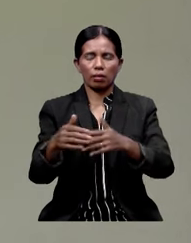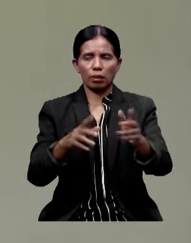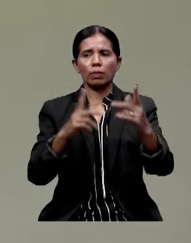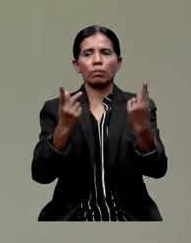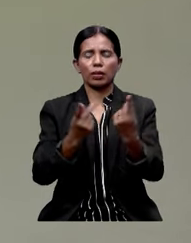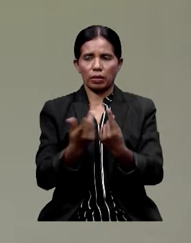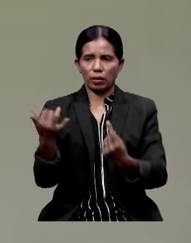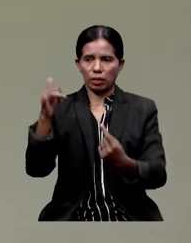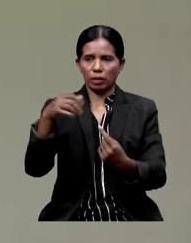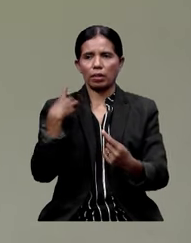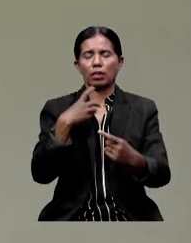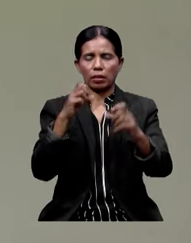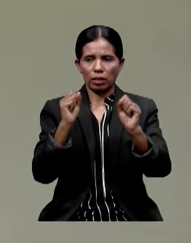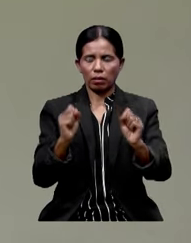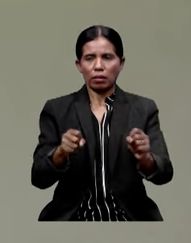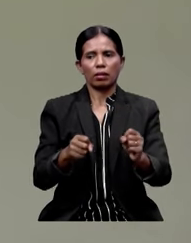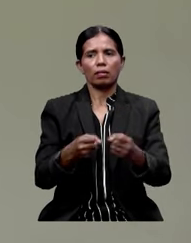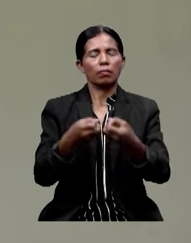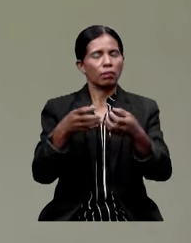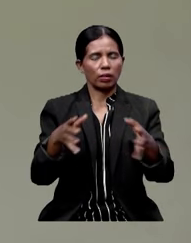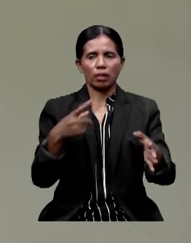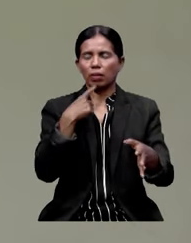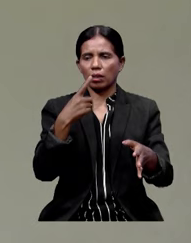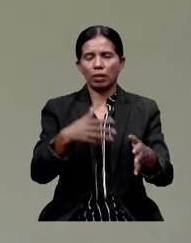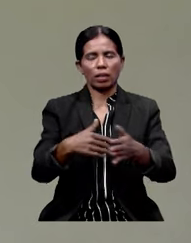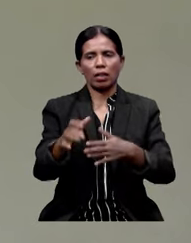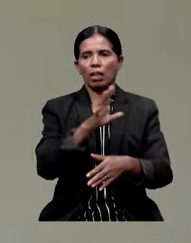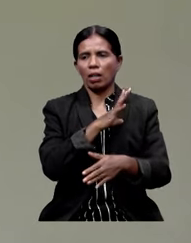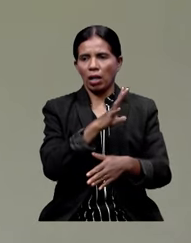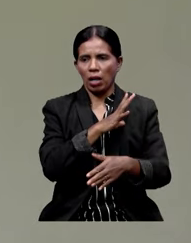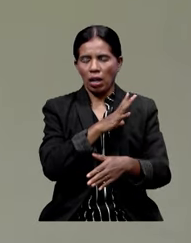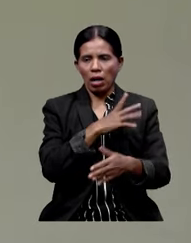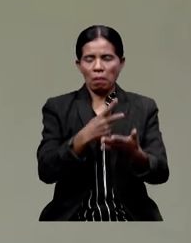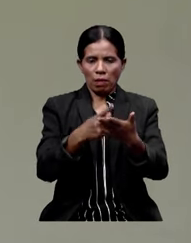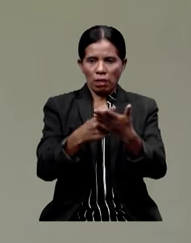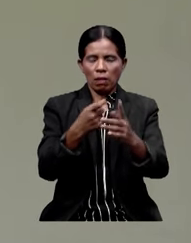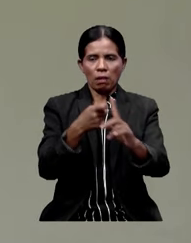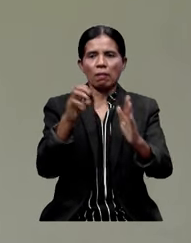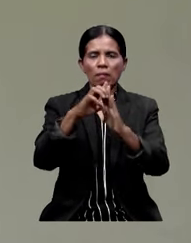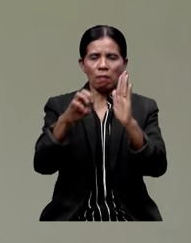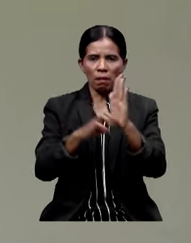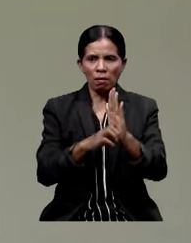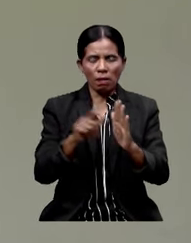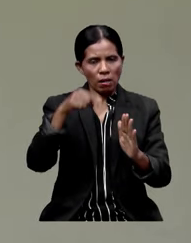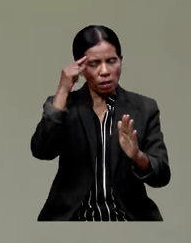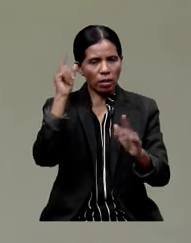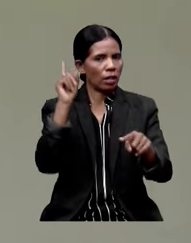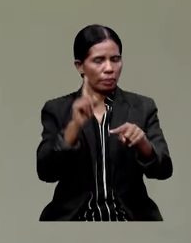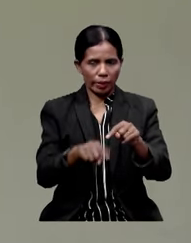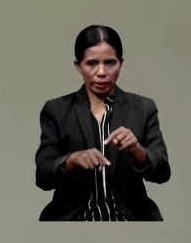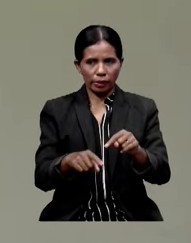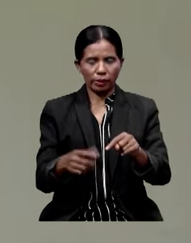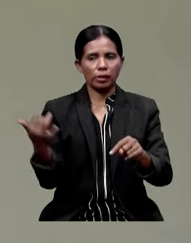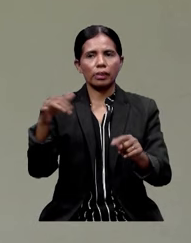sera ita bel bebe nau bebe indian ita hindit maka project to mayusi estado governet la vela ma be ser